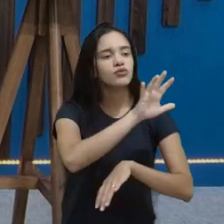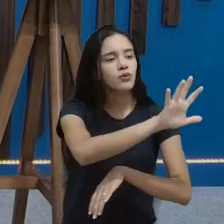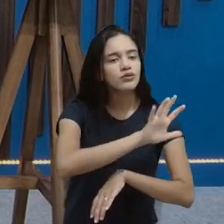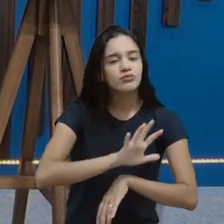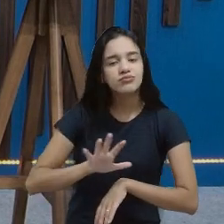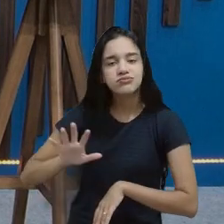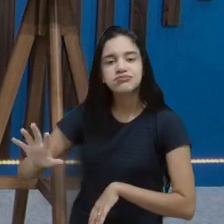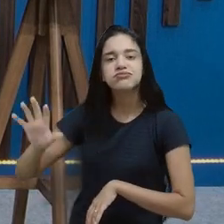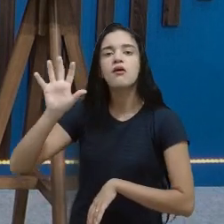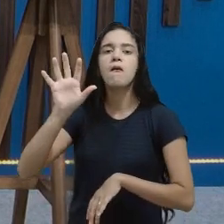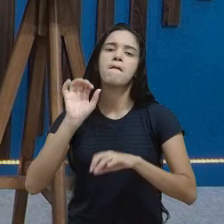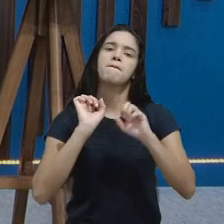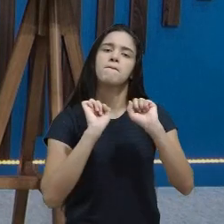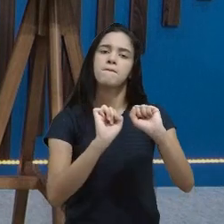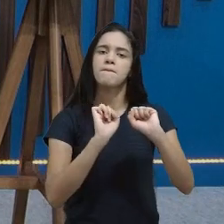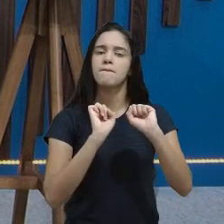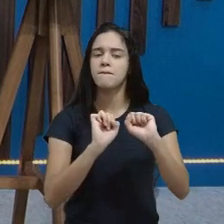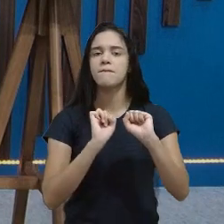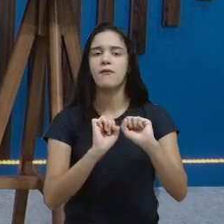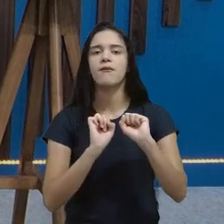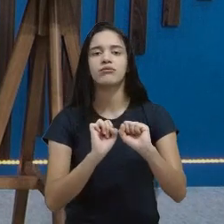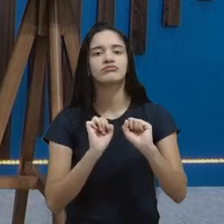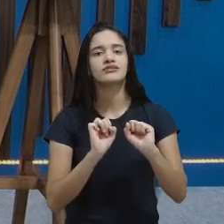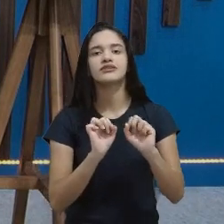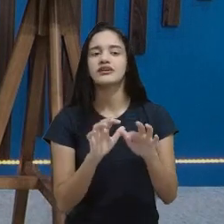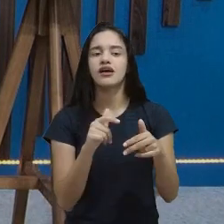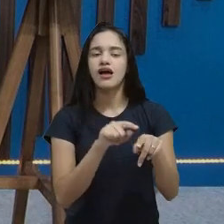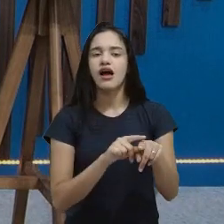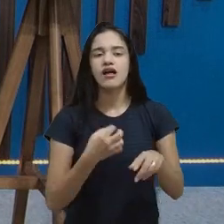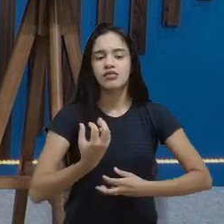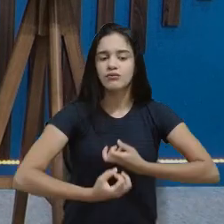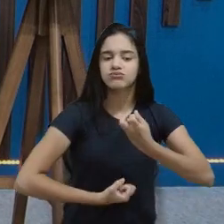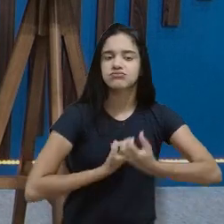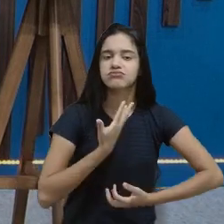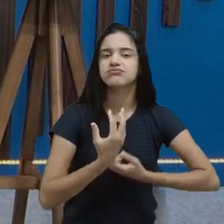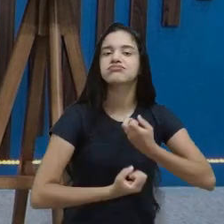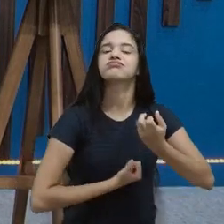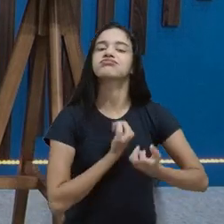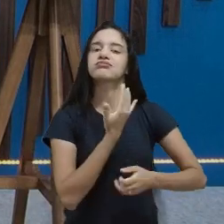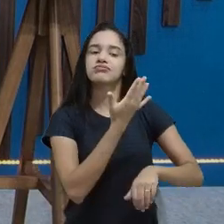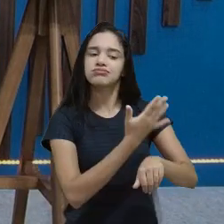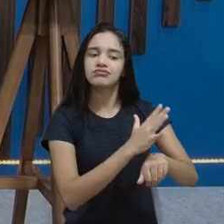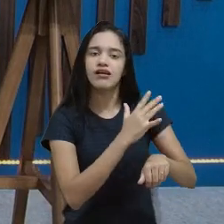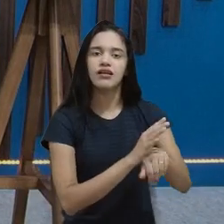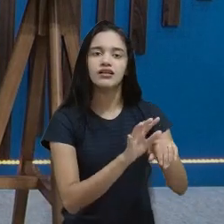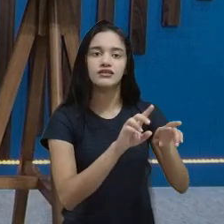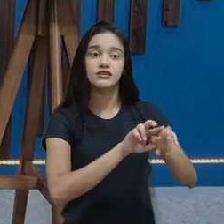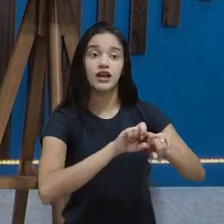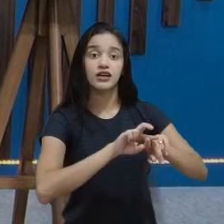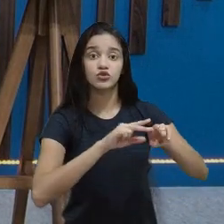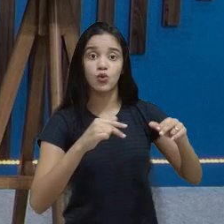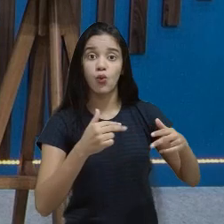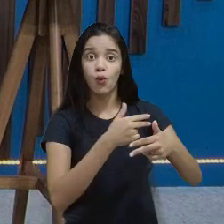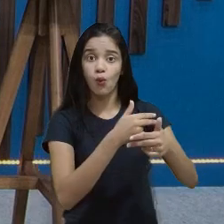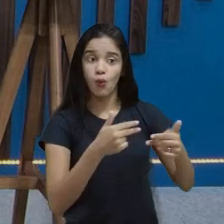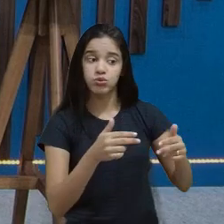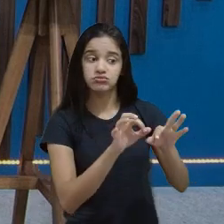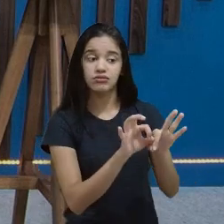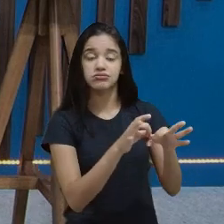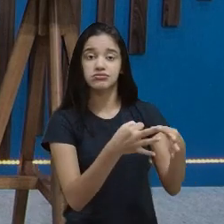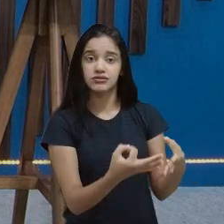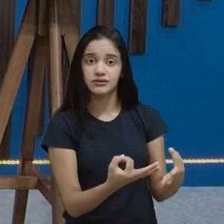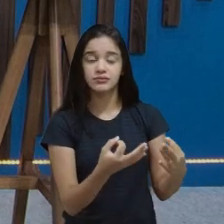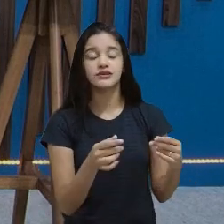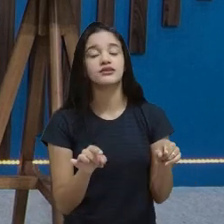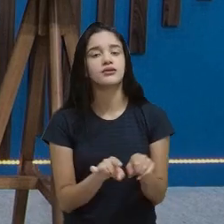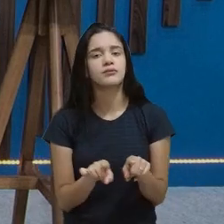não é? Você pode fazer poesia das coisas simples, das coisas extraordinárias. Você pode,